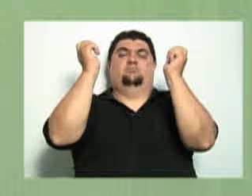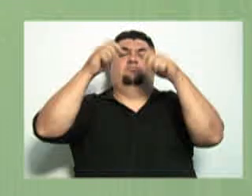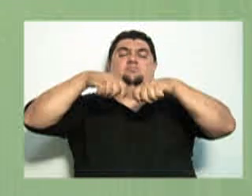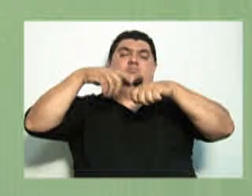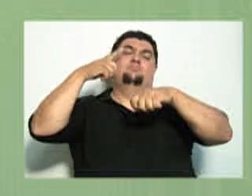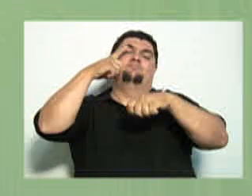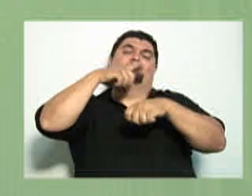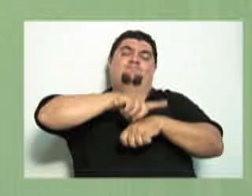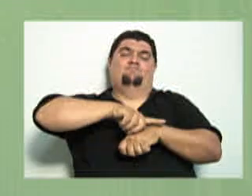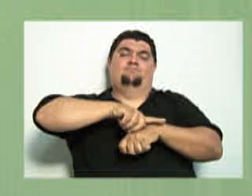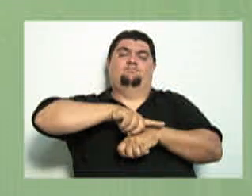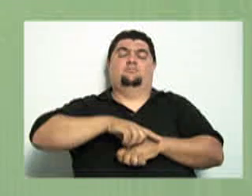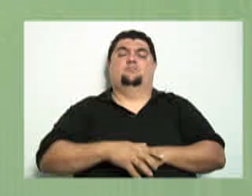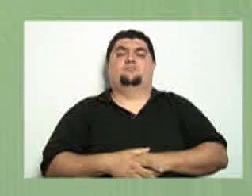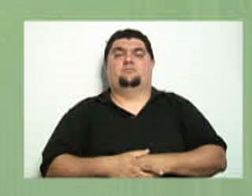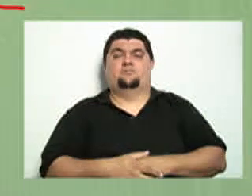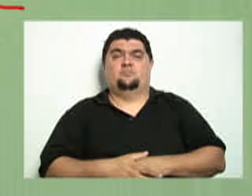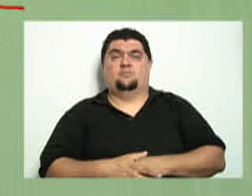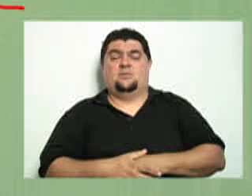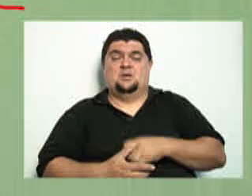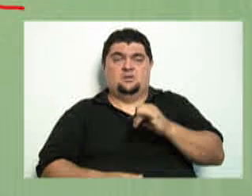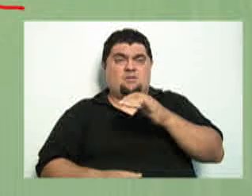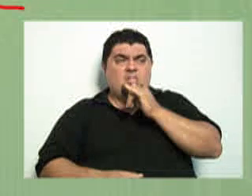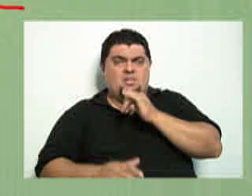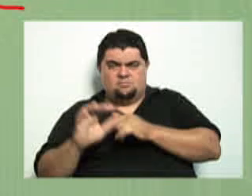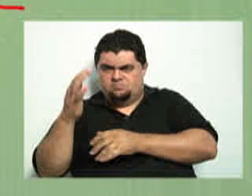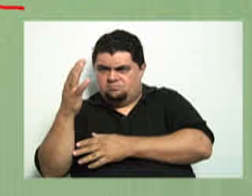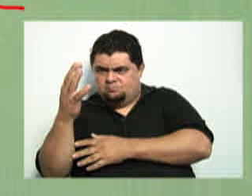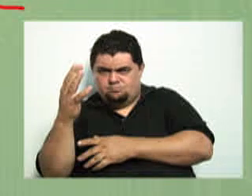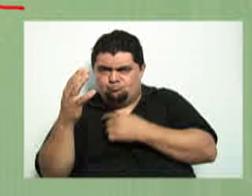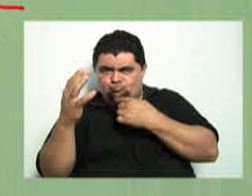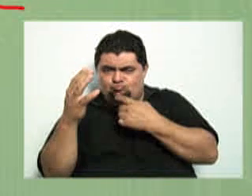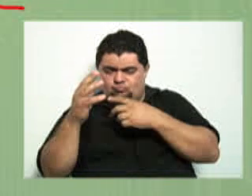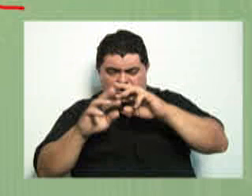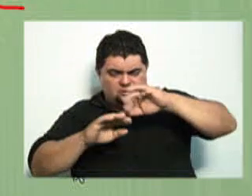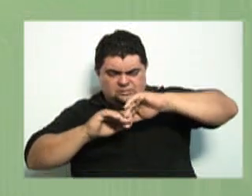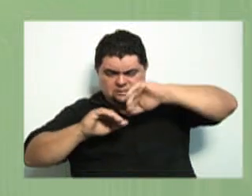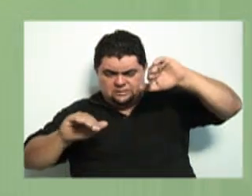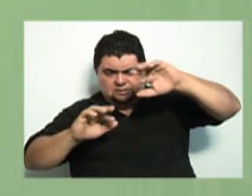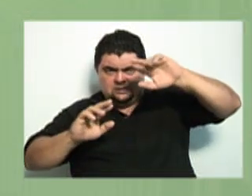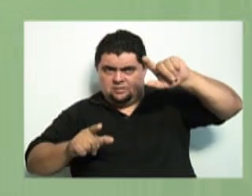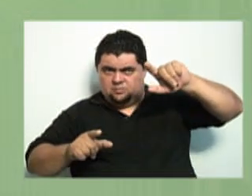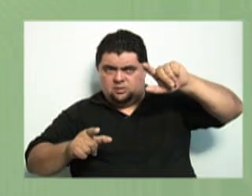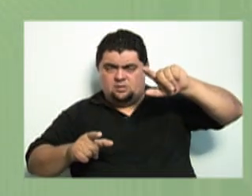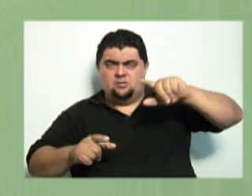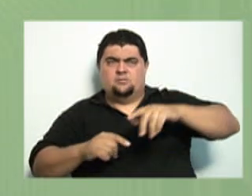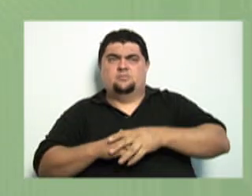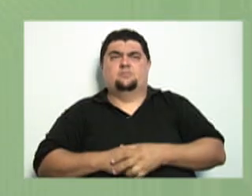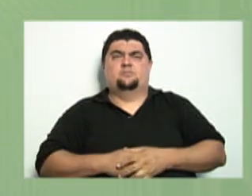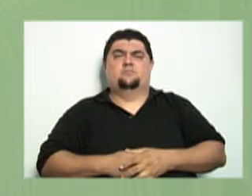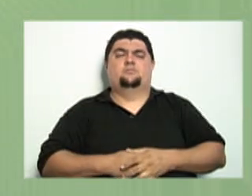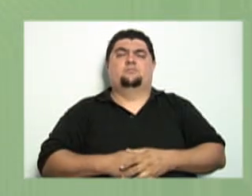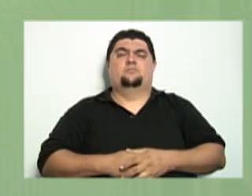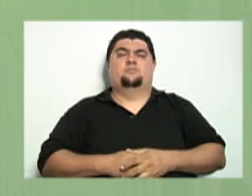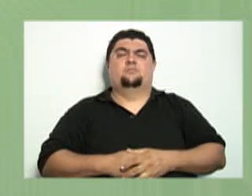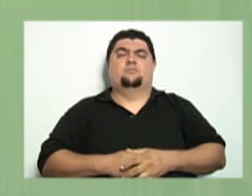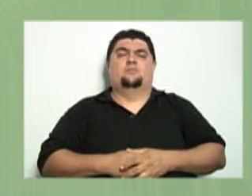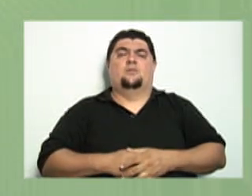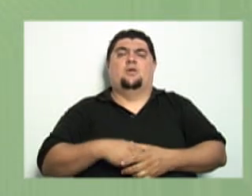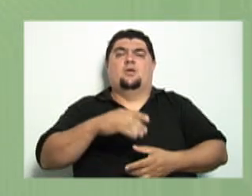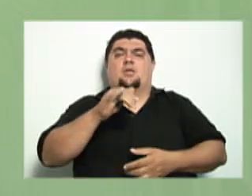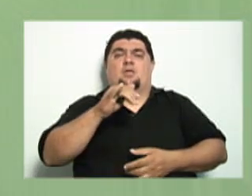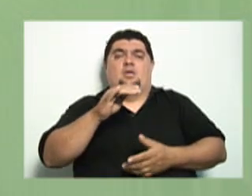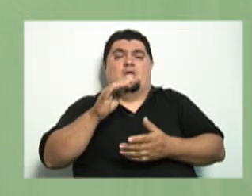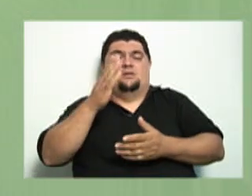para o desenvolvimento, não sendo possível separar esses dois conceitos. A gente sabe, então, que